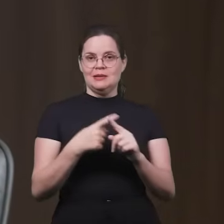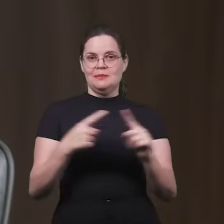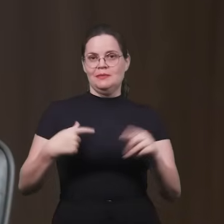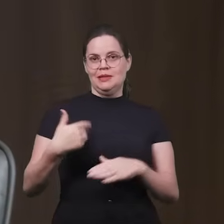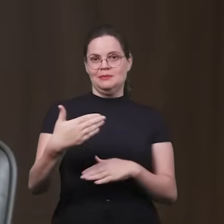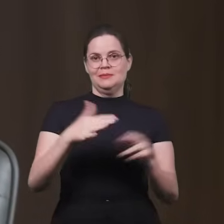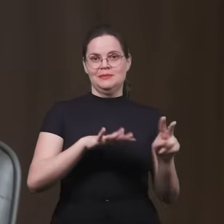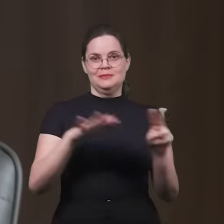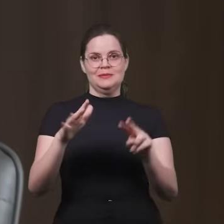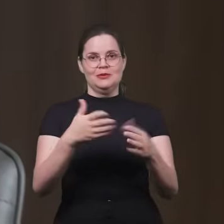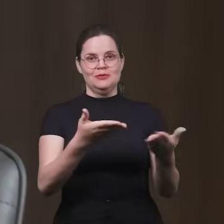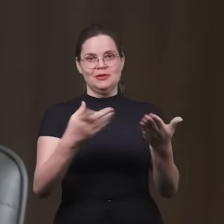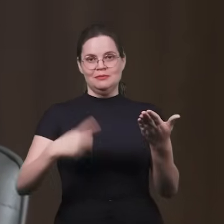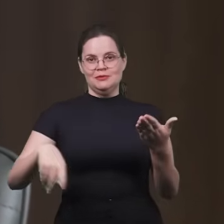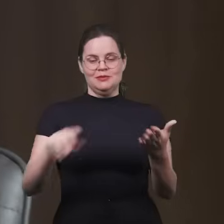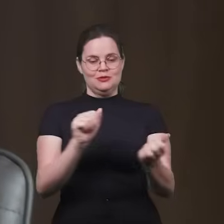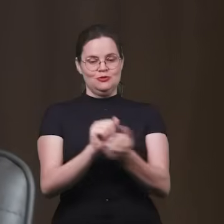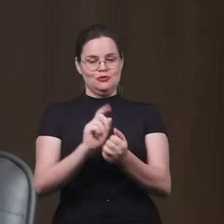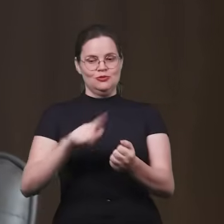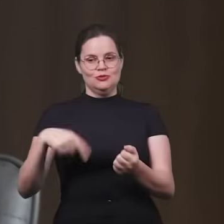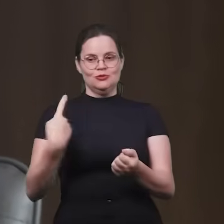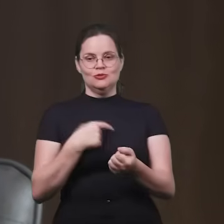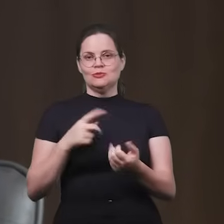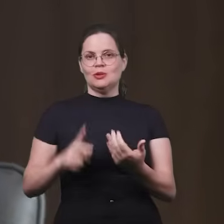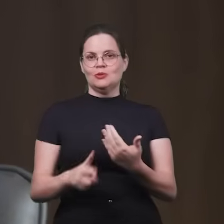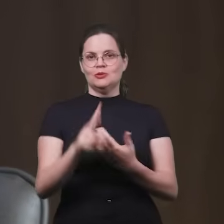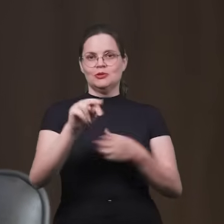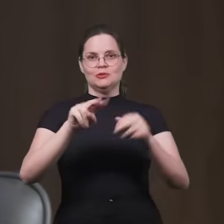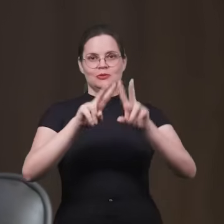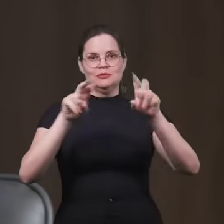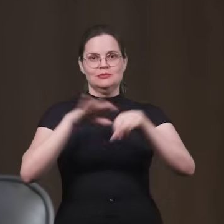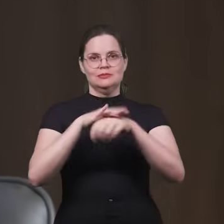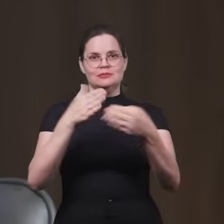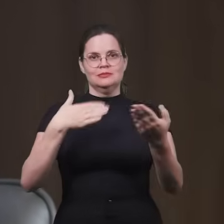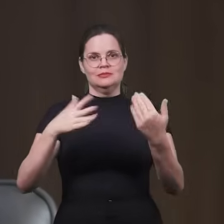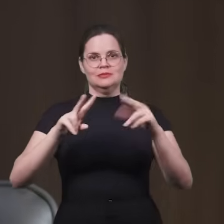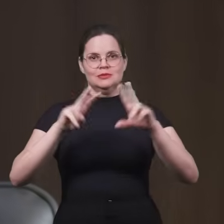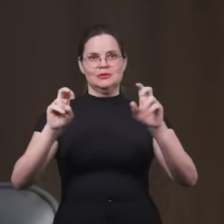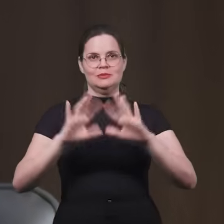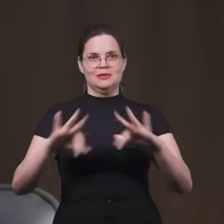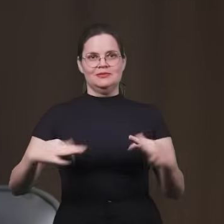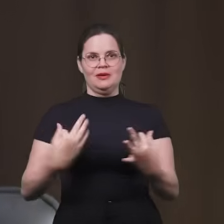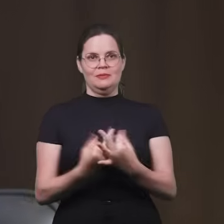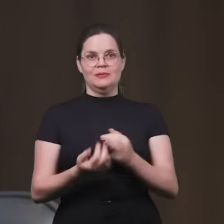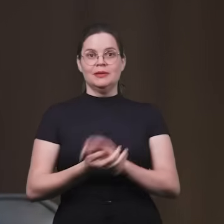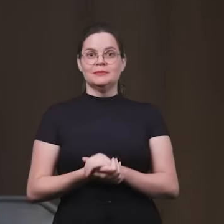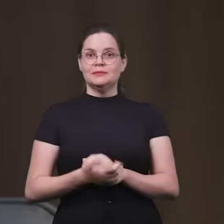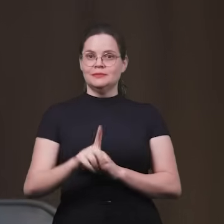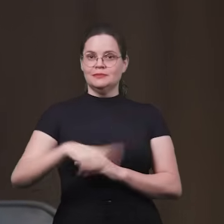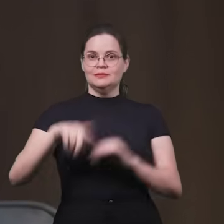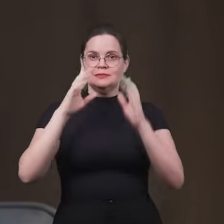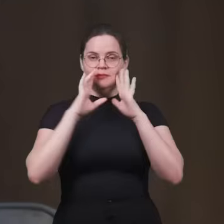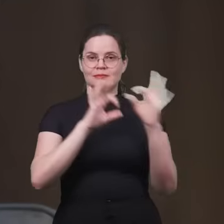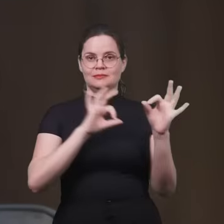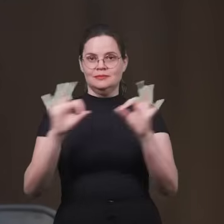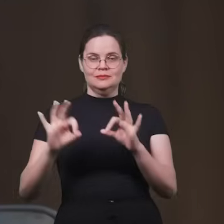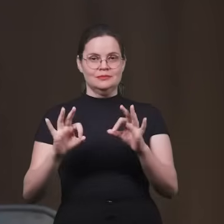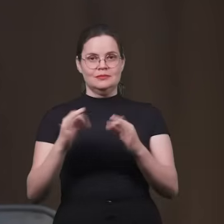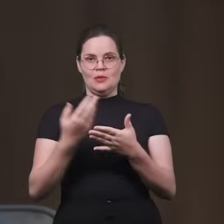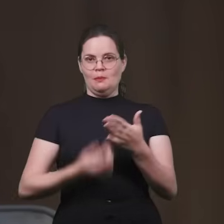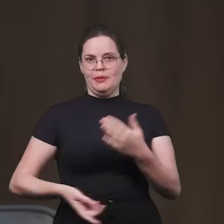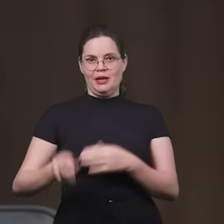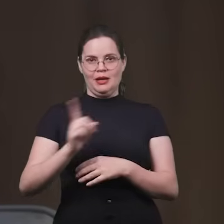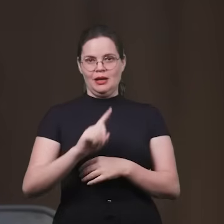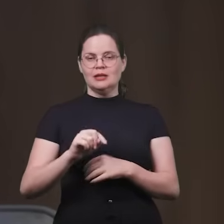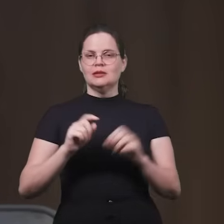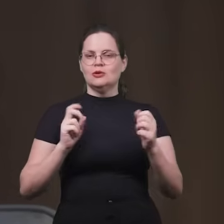você a permanecer conosco para continuarmos essa conversa sobre as nossas famílias. Você que nos acompanha, não deixe